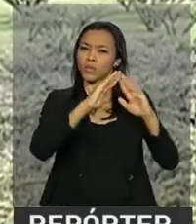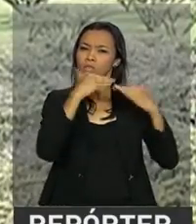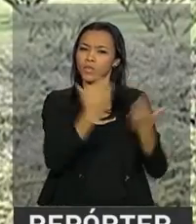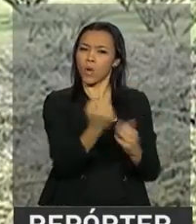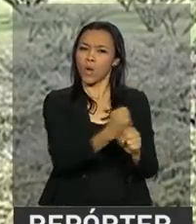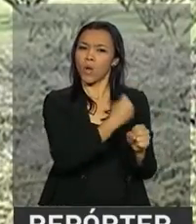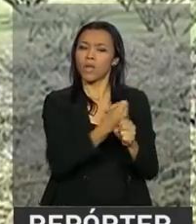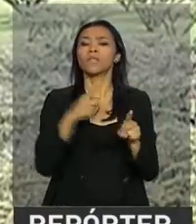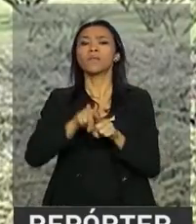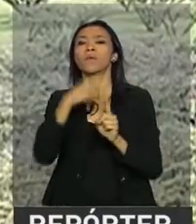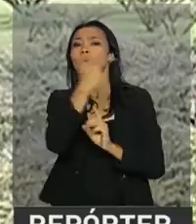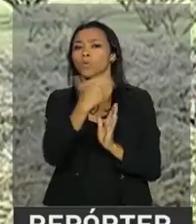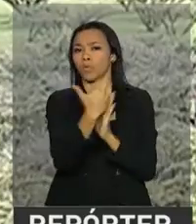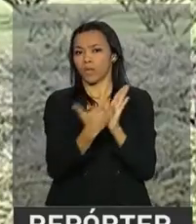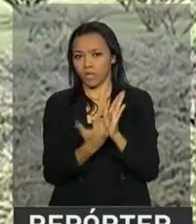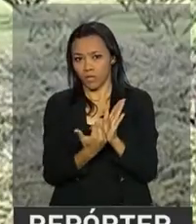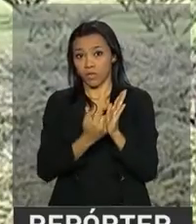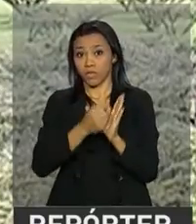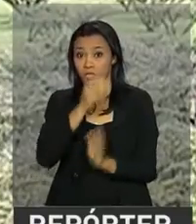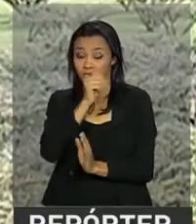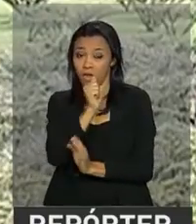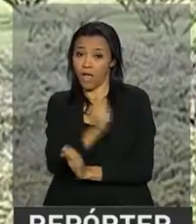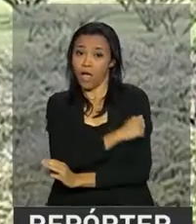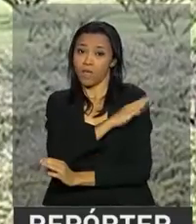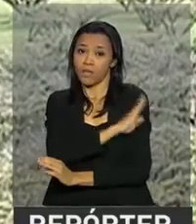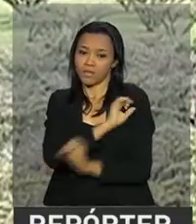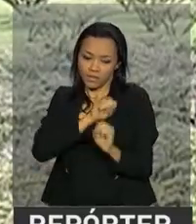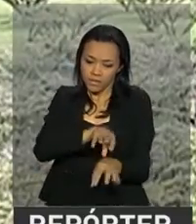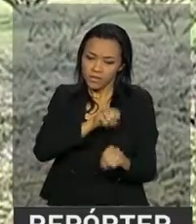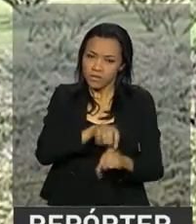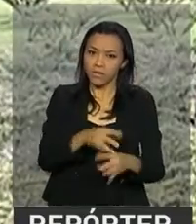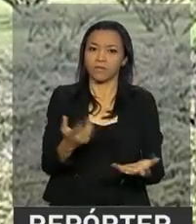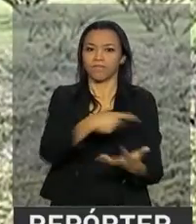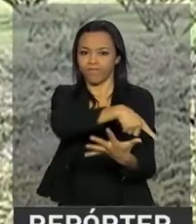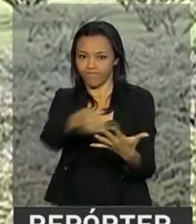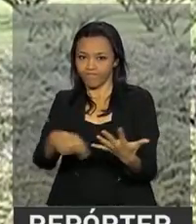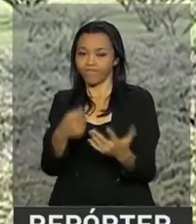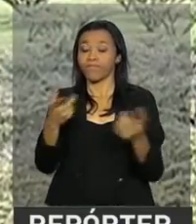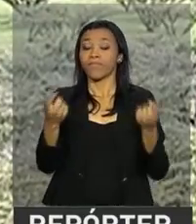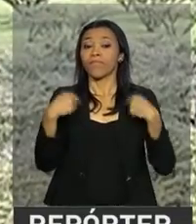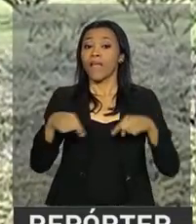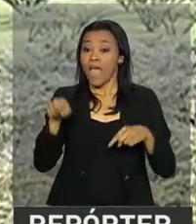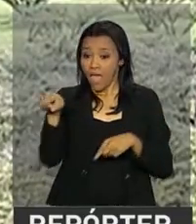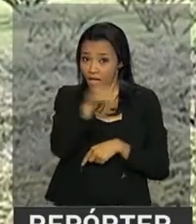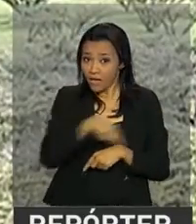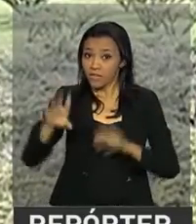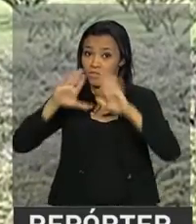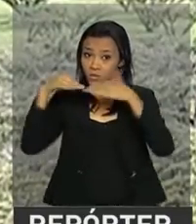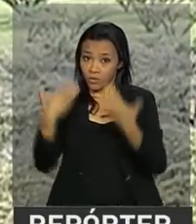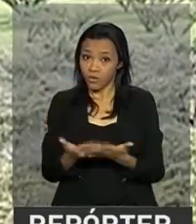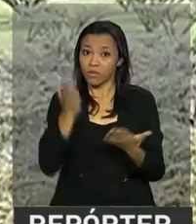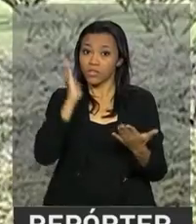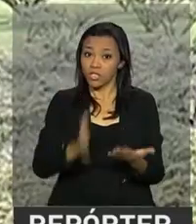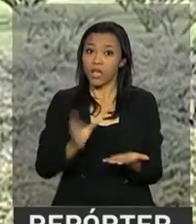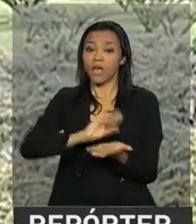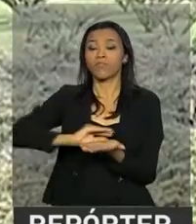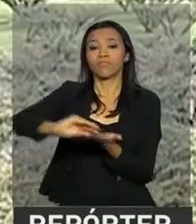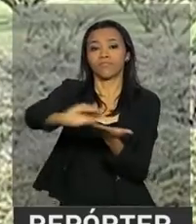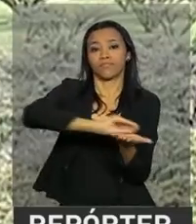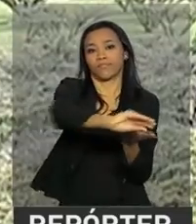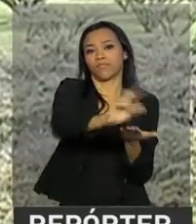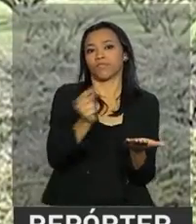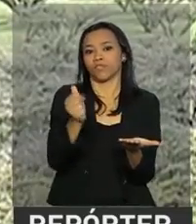Alfabetizado. Essas 4.200 escolas que receberam repasses aí do Fundeb, elas foram construídas